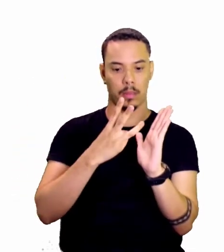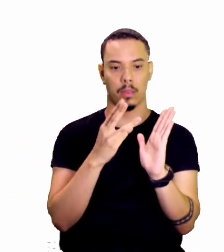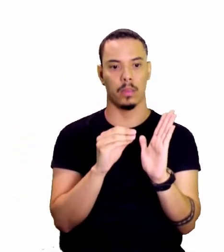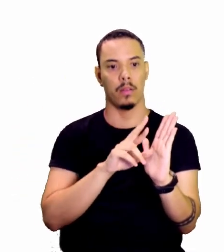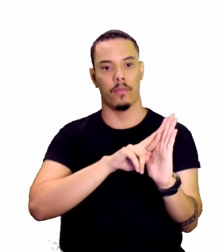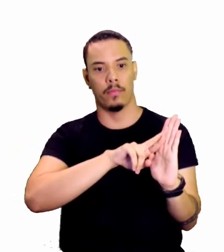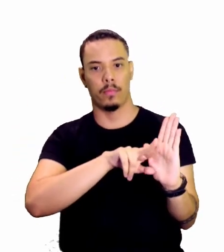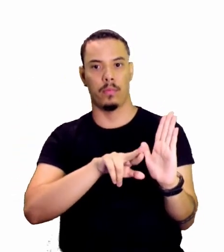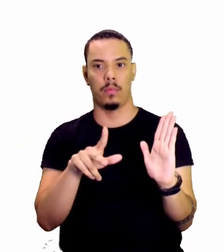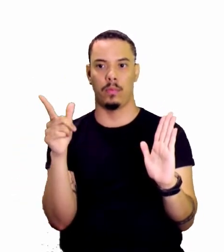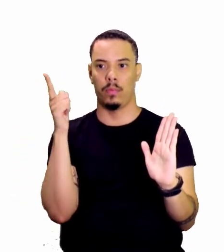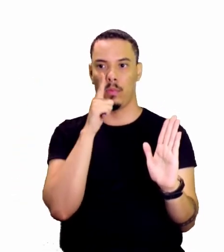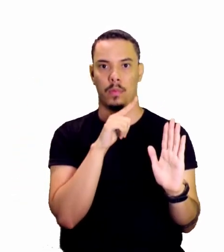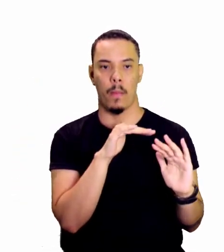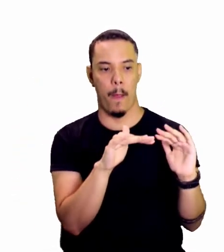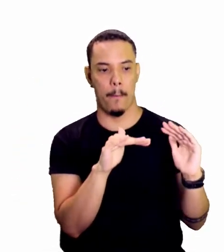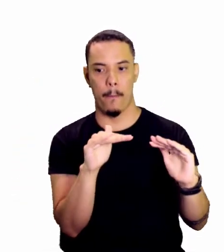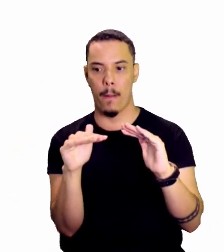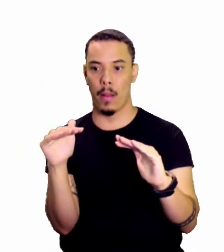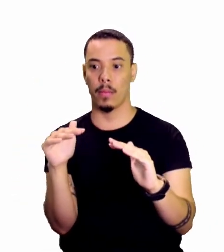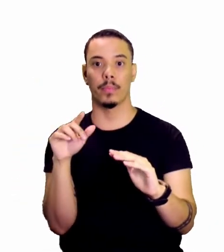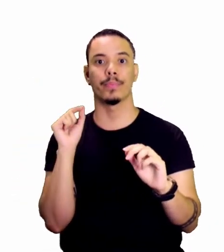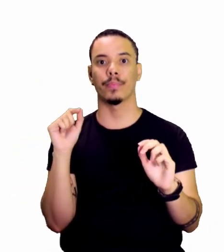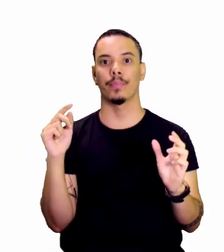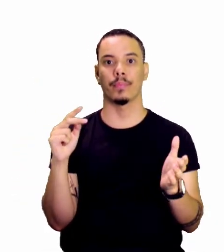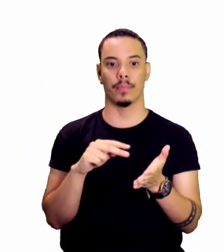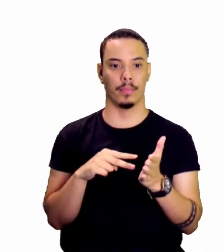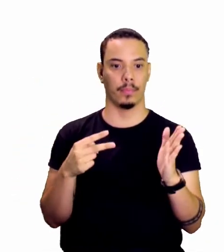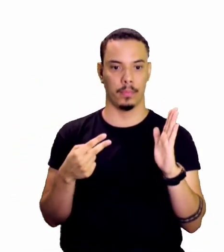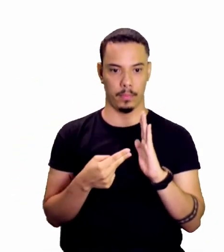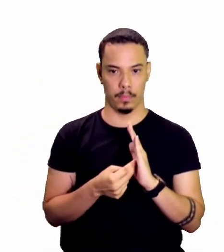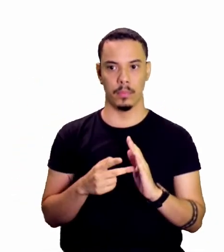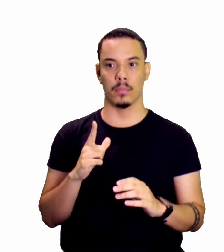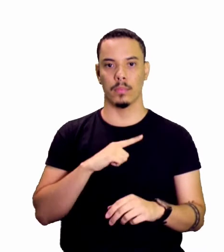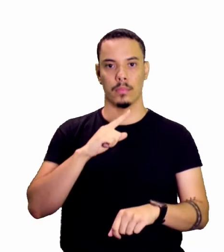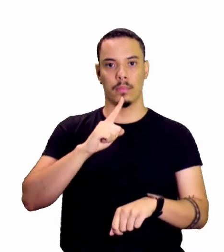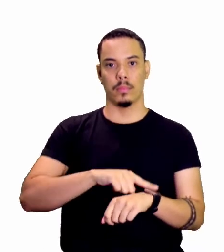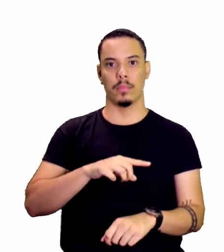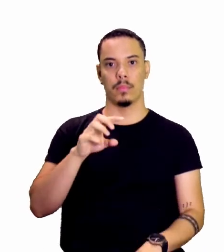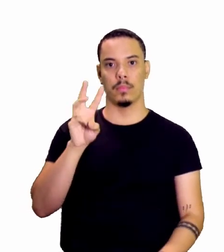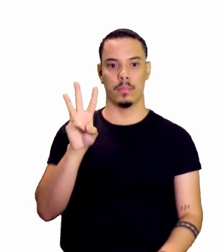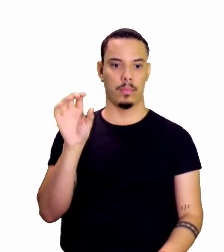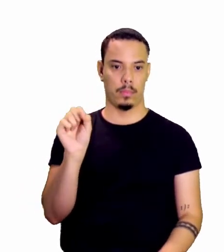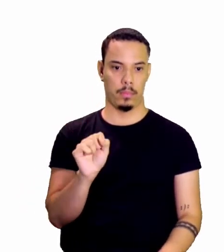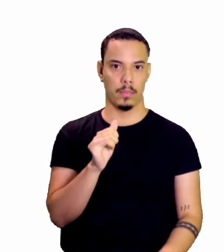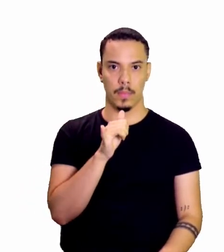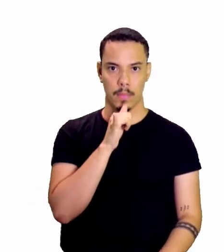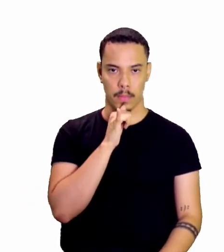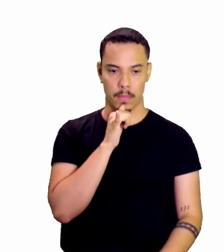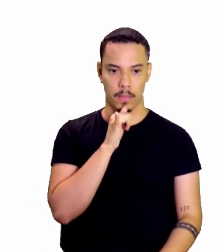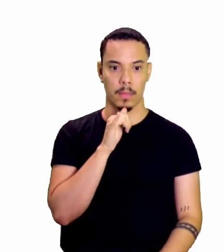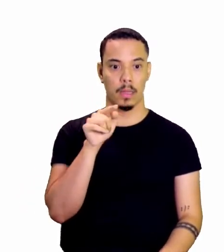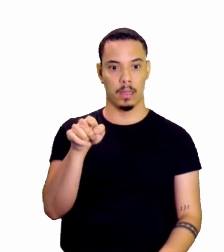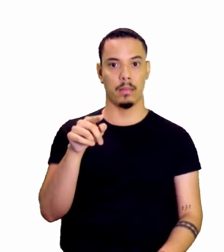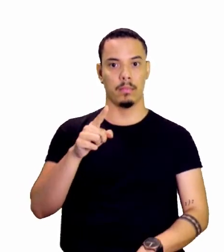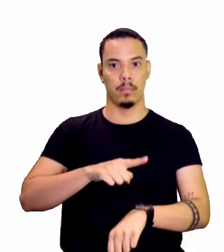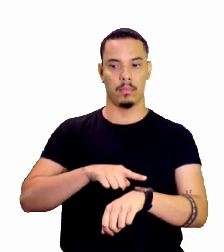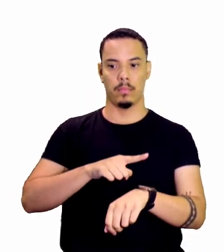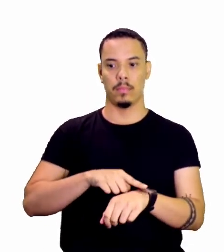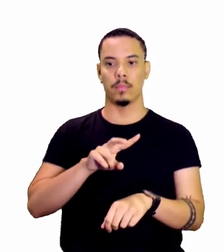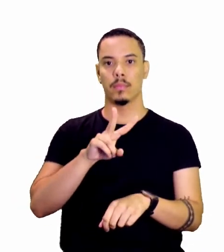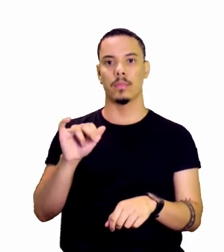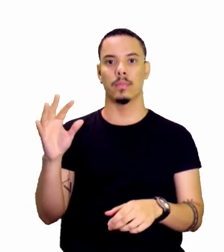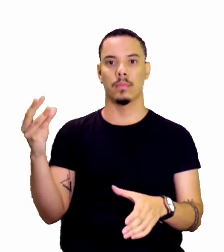ele o cocô várias posições então o que que eu vou fazer aqui ó eu vou pegar o tempo 3 segundos e nesse tempo para